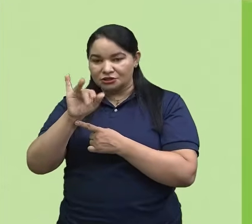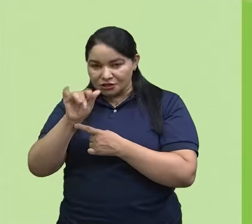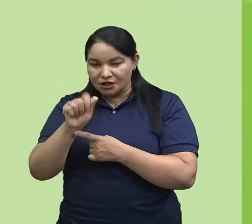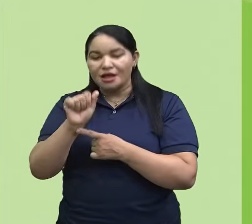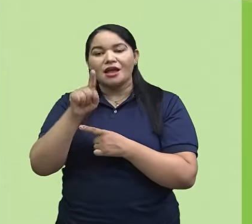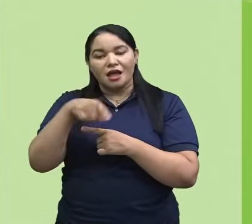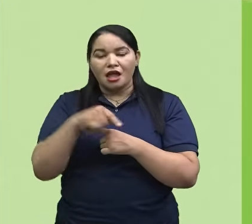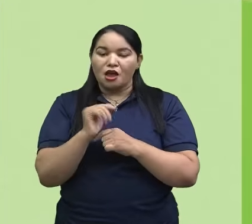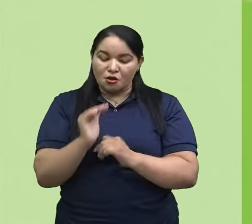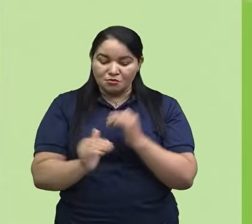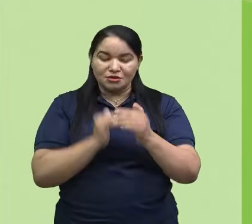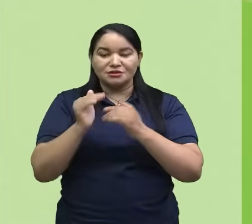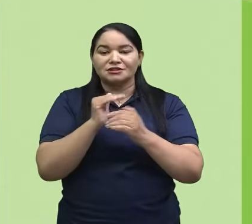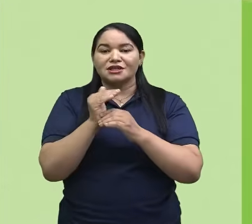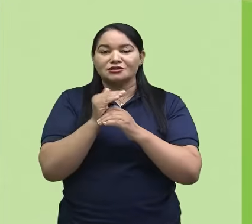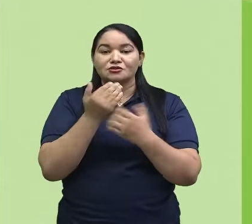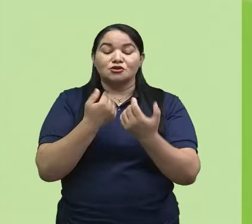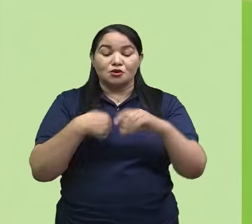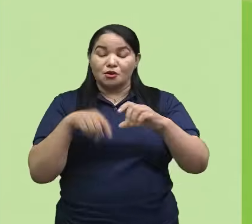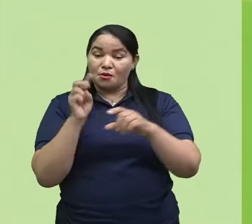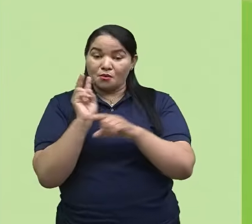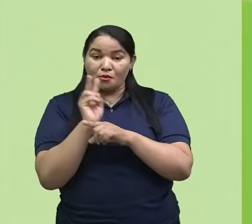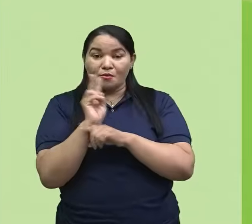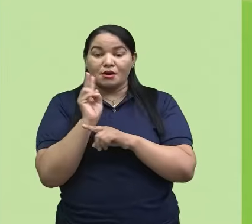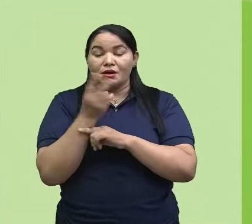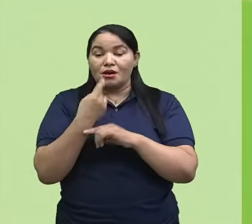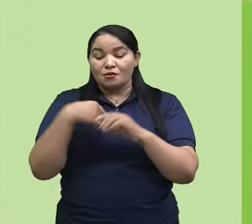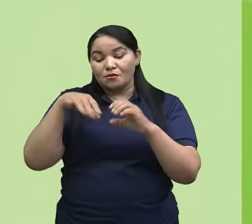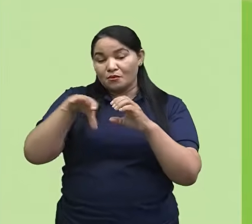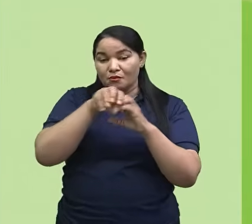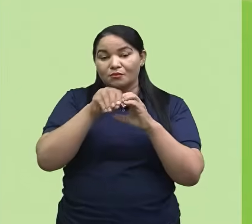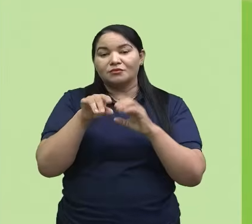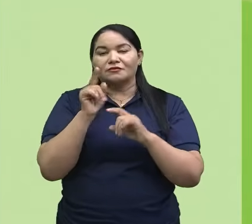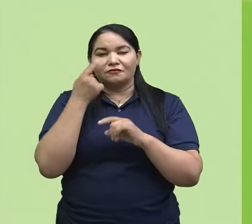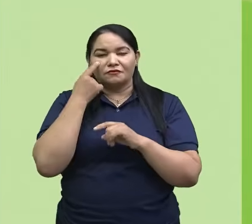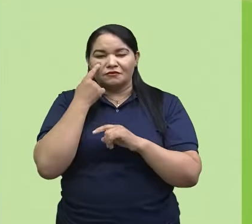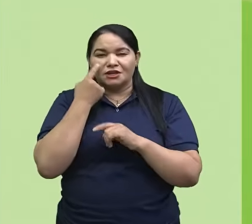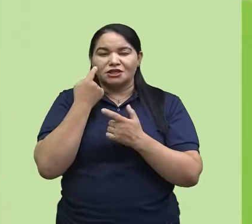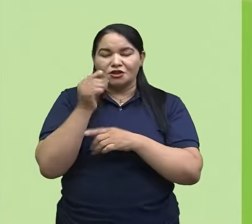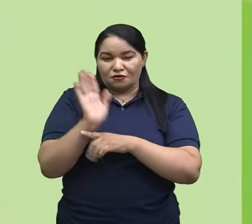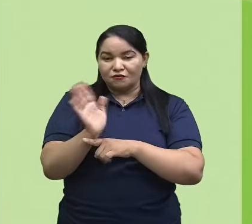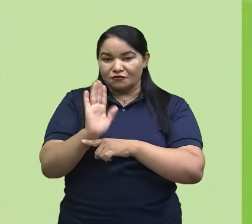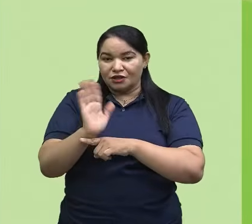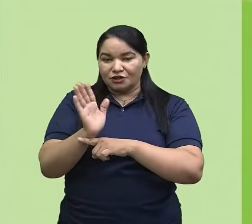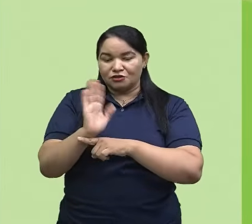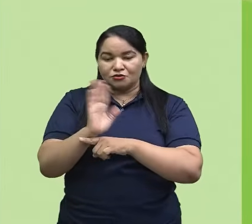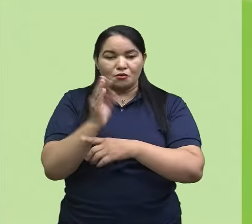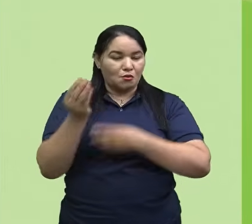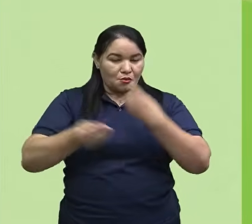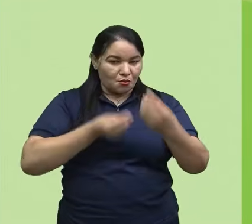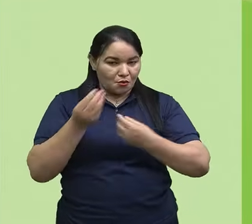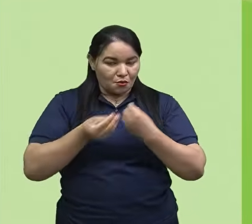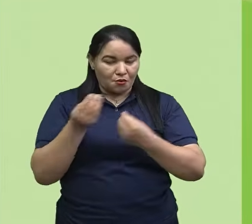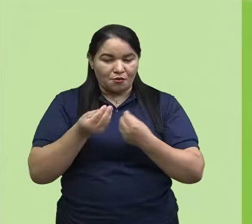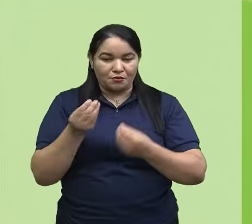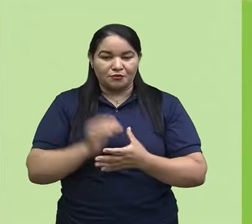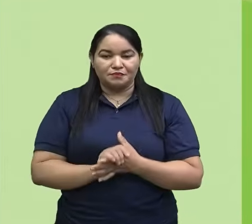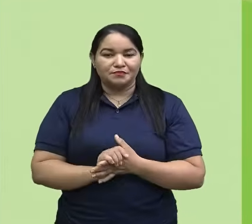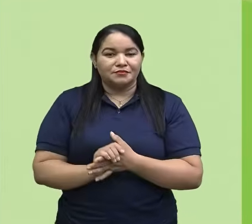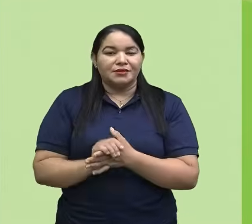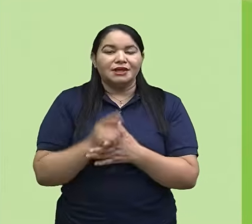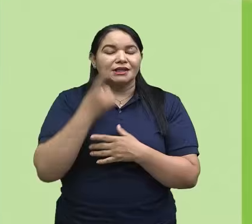gravei um vídeo para vocês, para a gente entender um pouquinho, passo a passo, como se dá esse processo de galvanoplastia. É